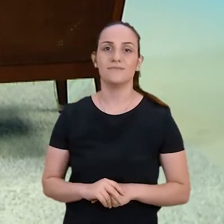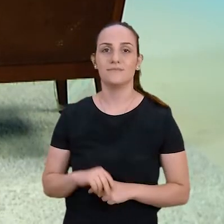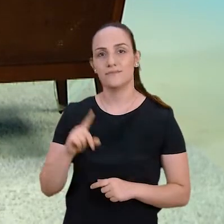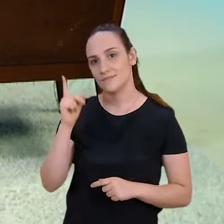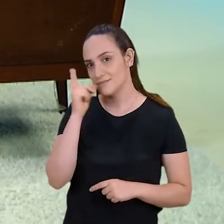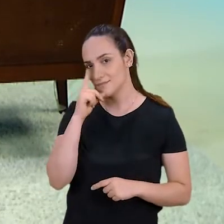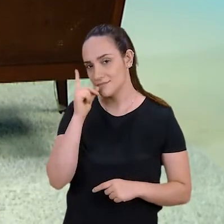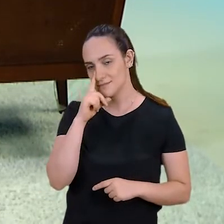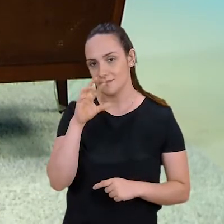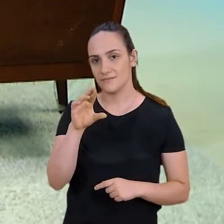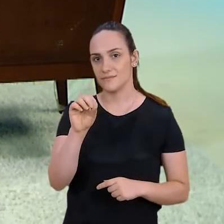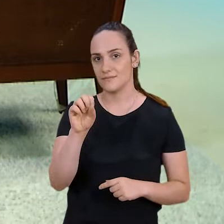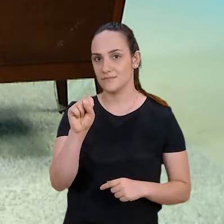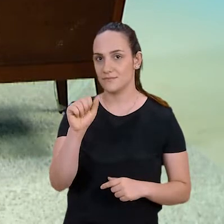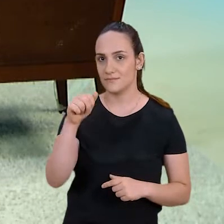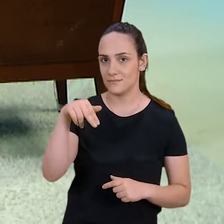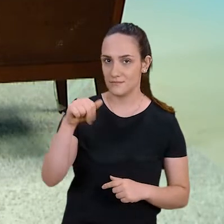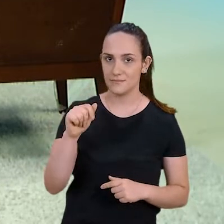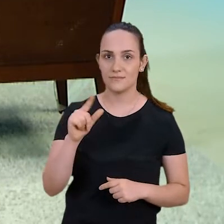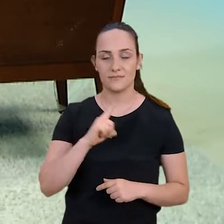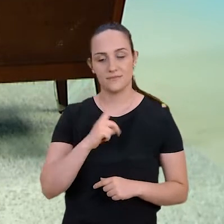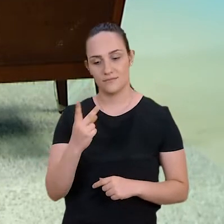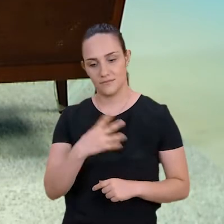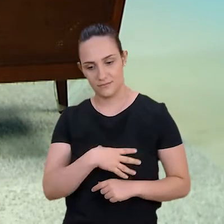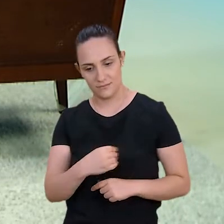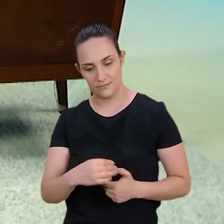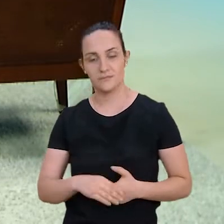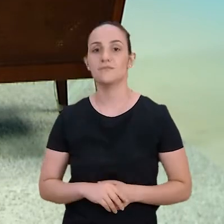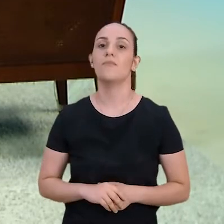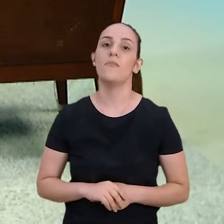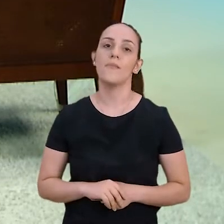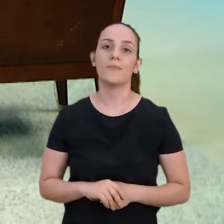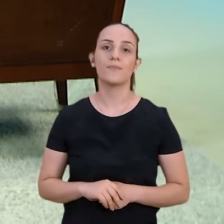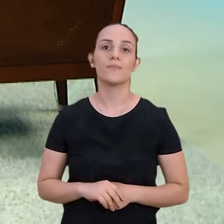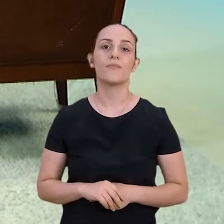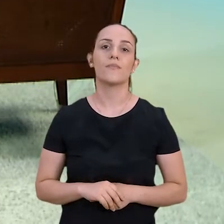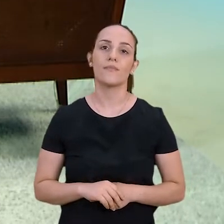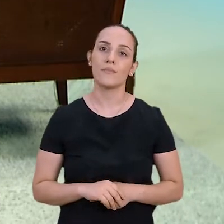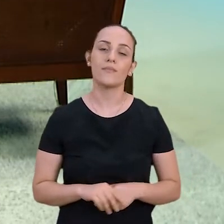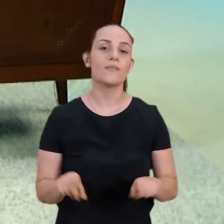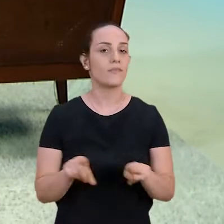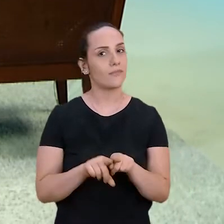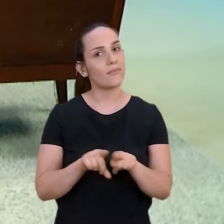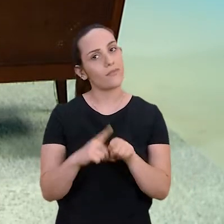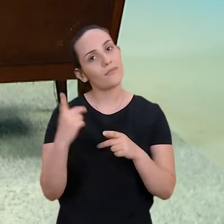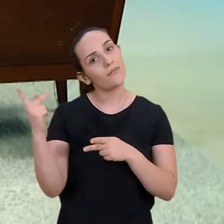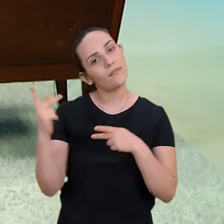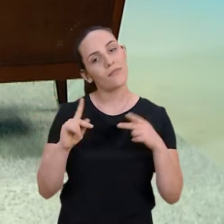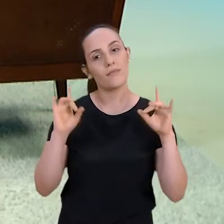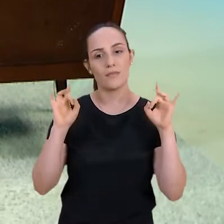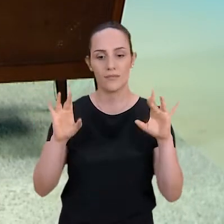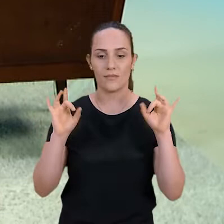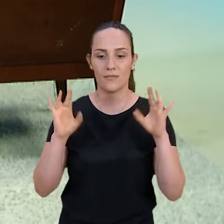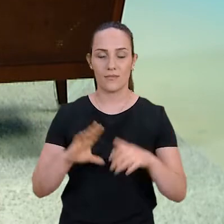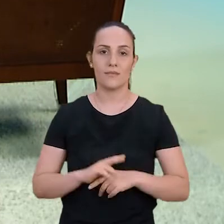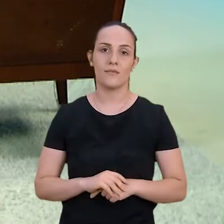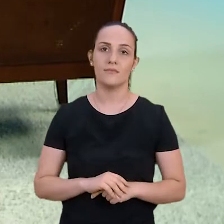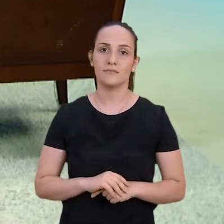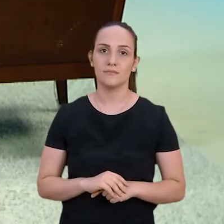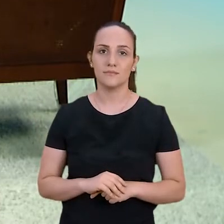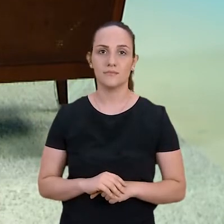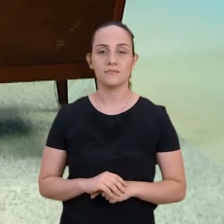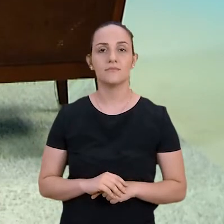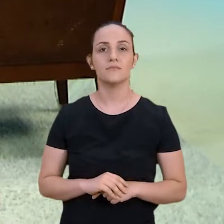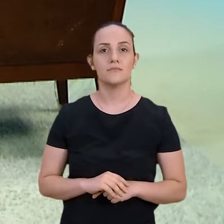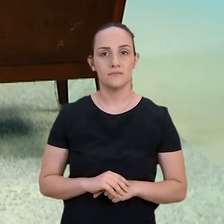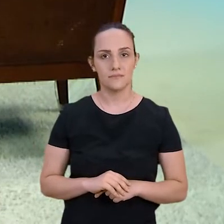da mamãe Rosana Brandão, né, com seus 2 filhos aqui com a gente, e mais uma convidada que levou, né, o filho para